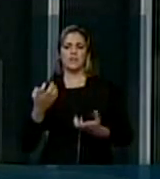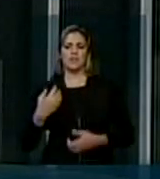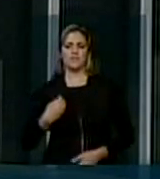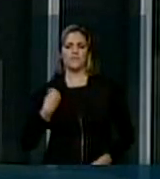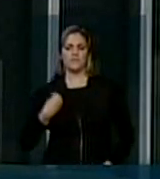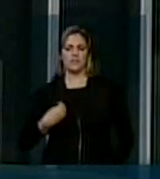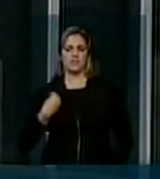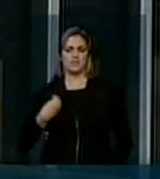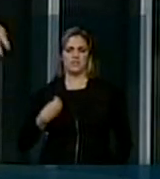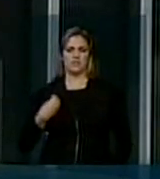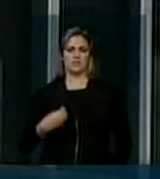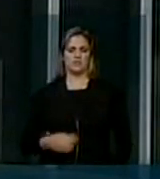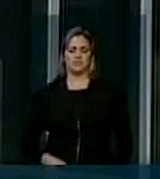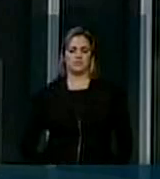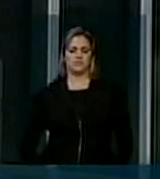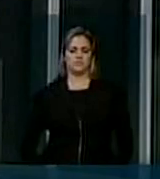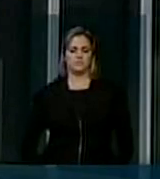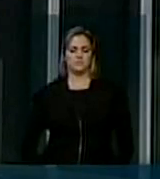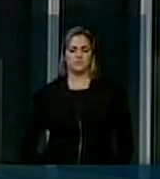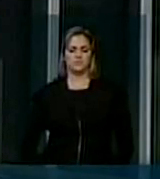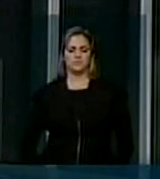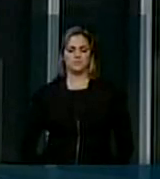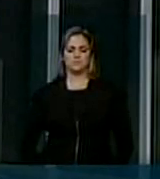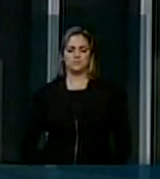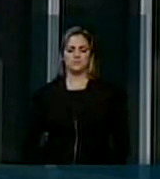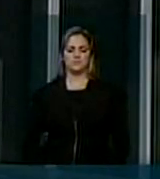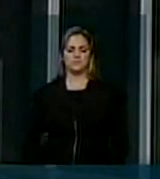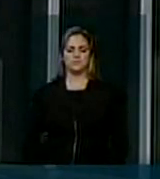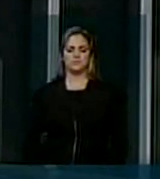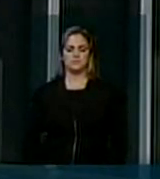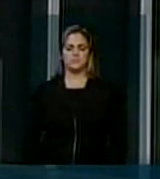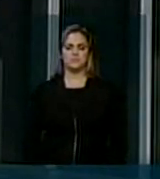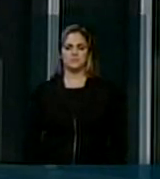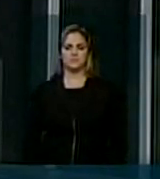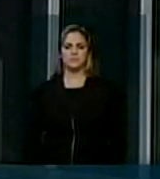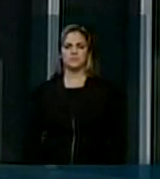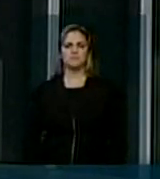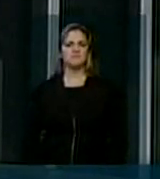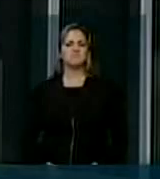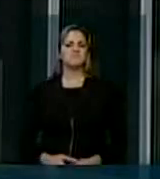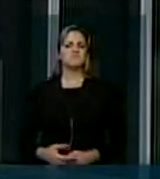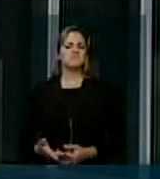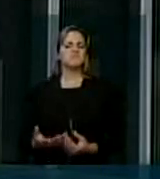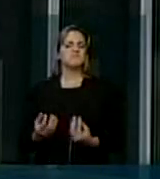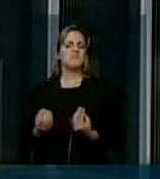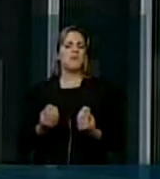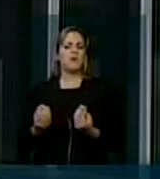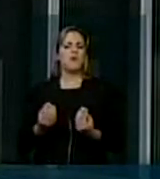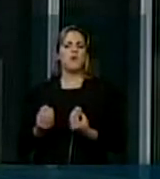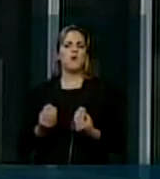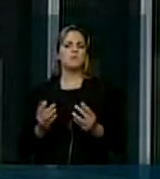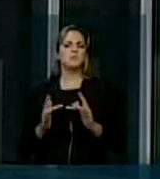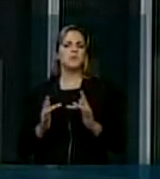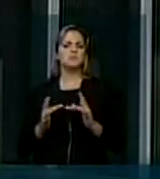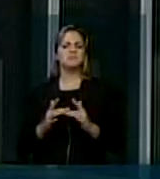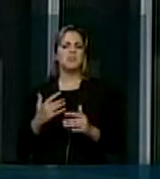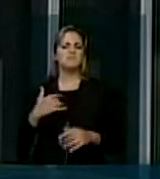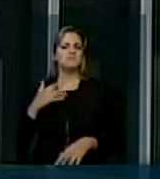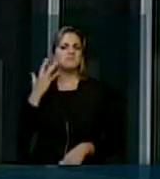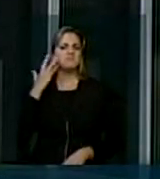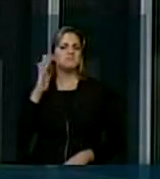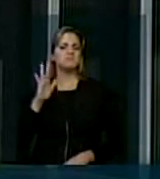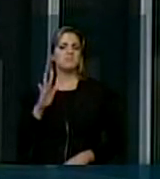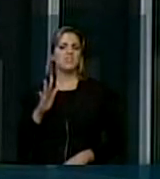vida. Qual é, senhor presidente, a conexão? Qual é a relação entre